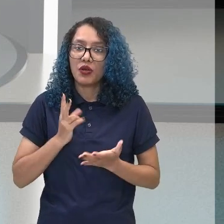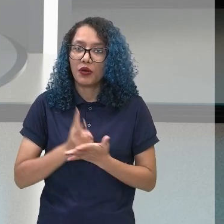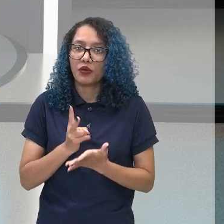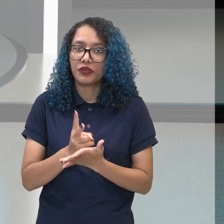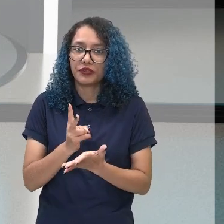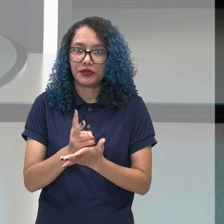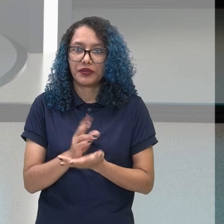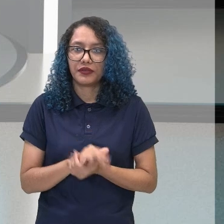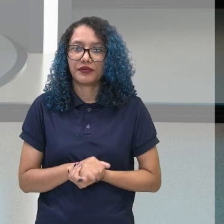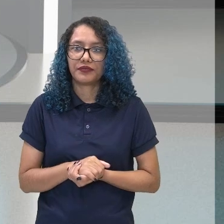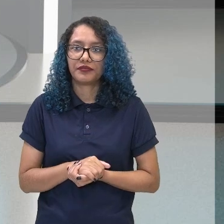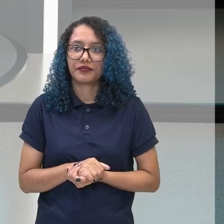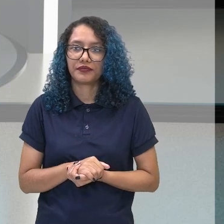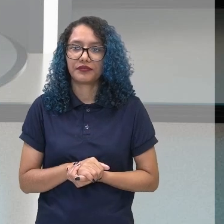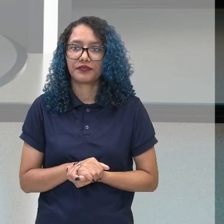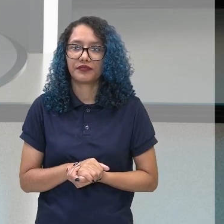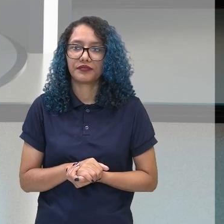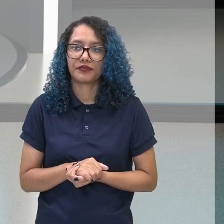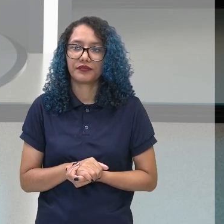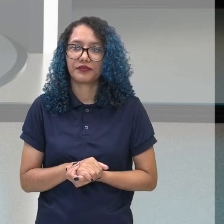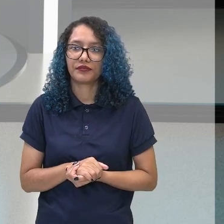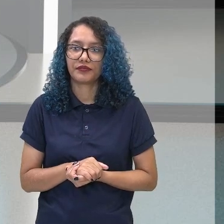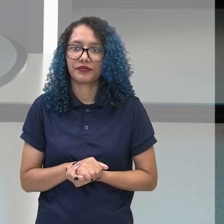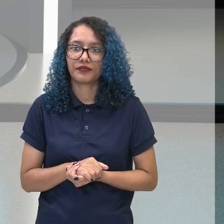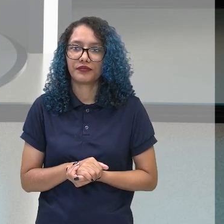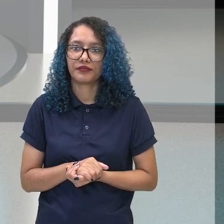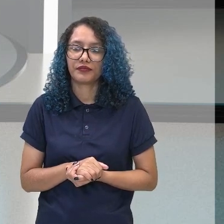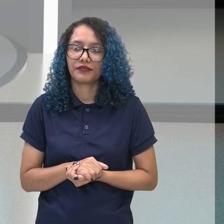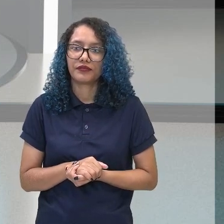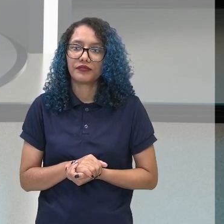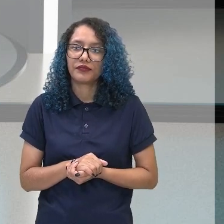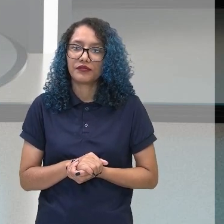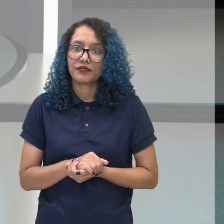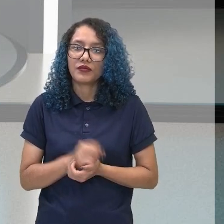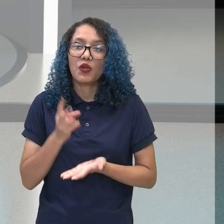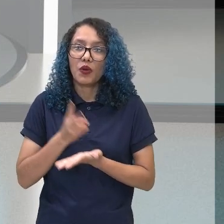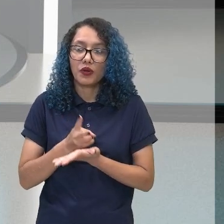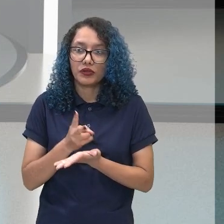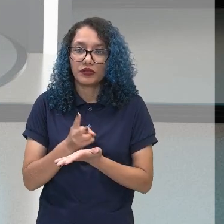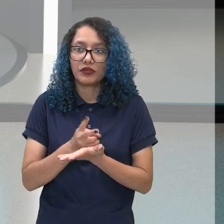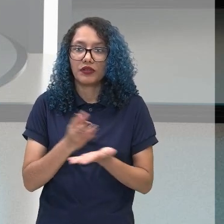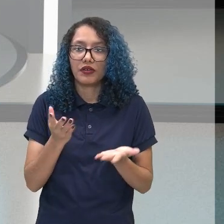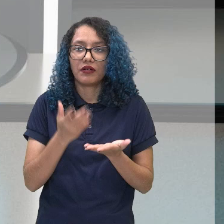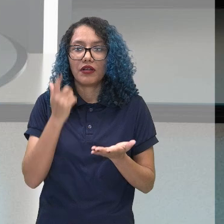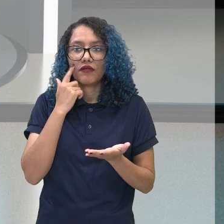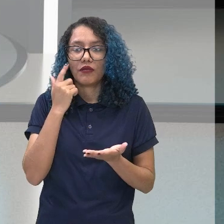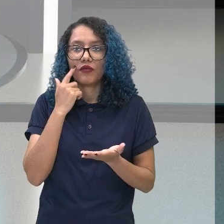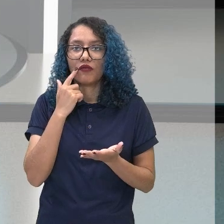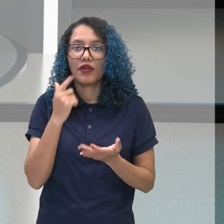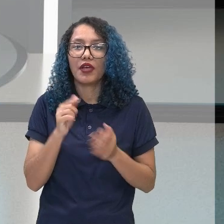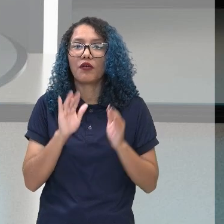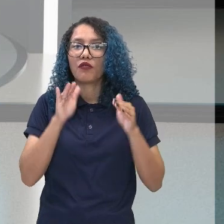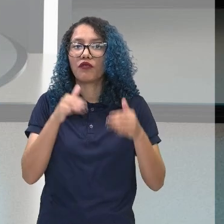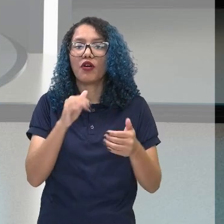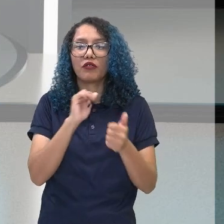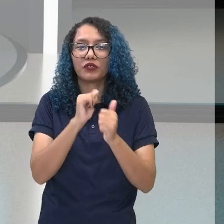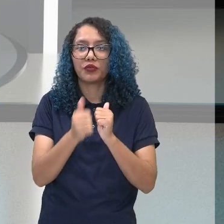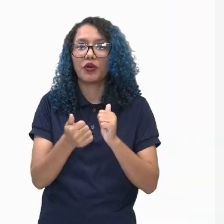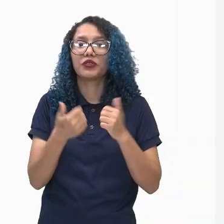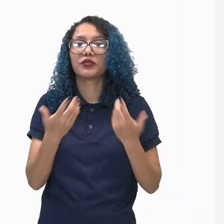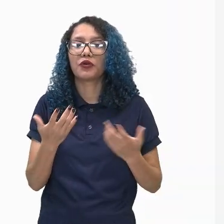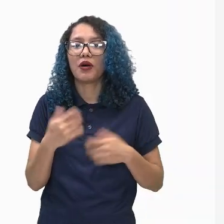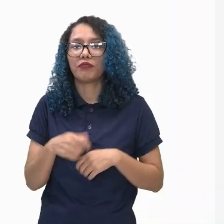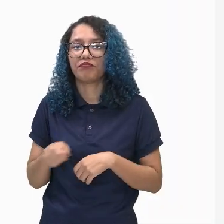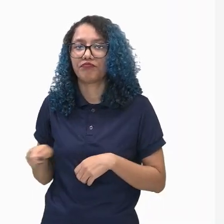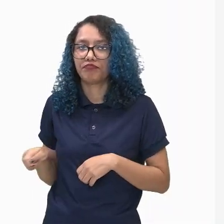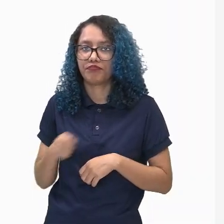modalidades, imergindo ali, aprofundando um pouco mais o conhecimento sobre o tênis de quadra, este que aparece para